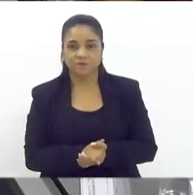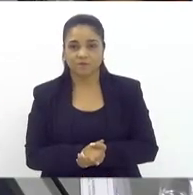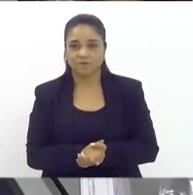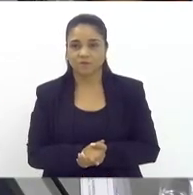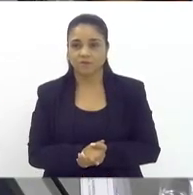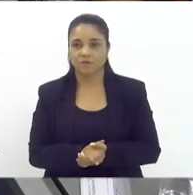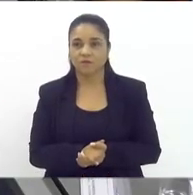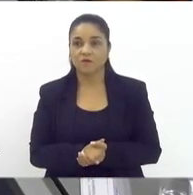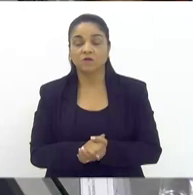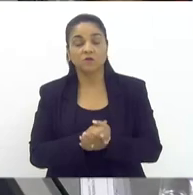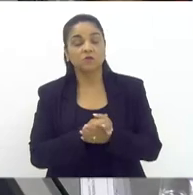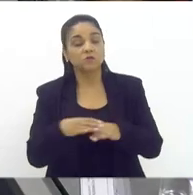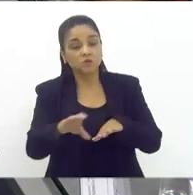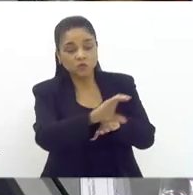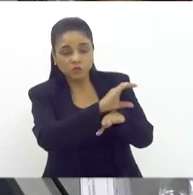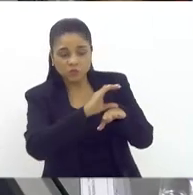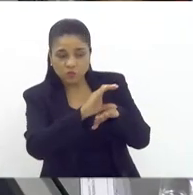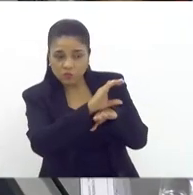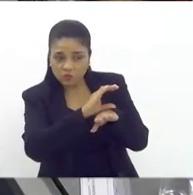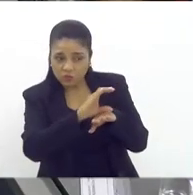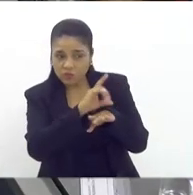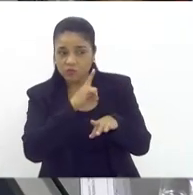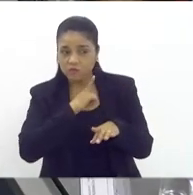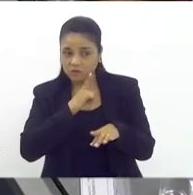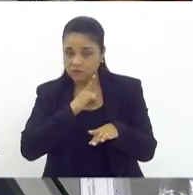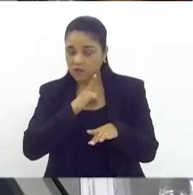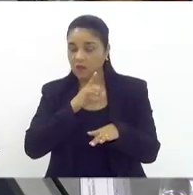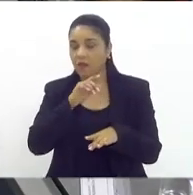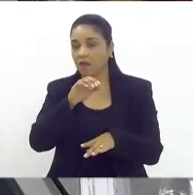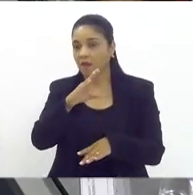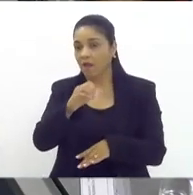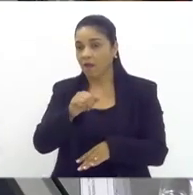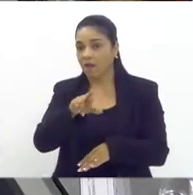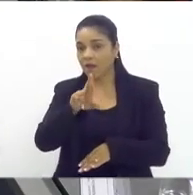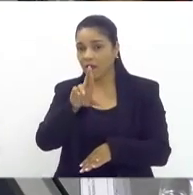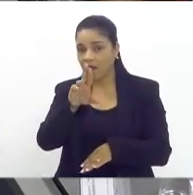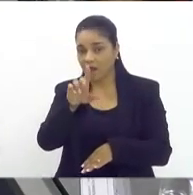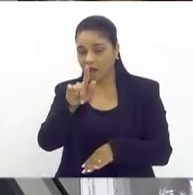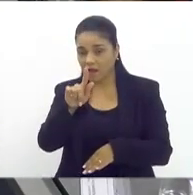os conselheiros tem esses cargos de assistentes Conselheiro